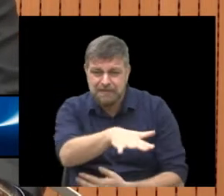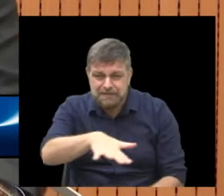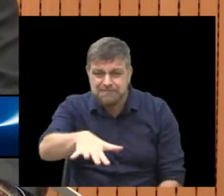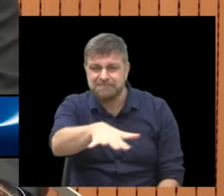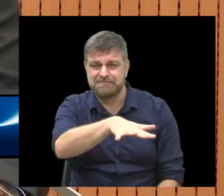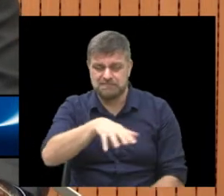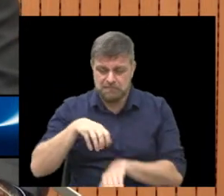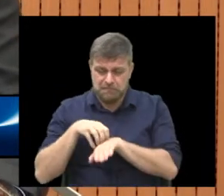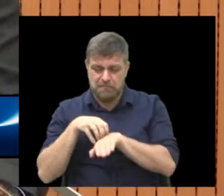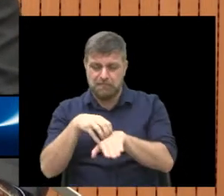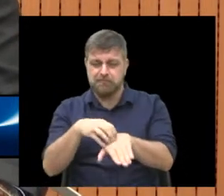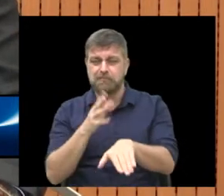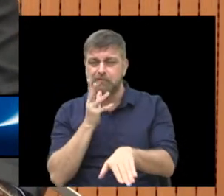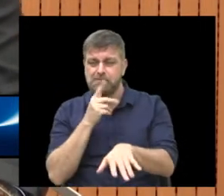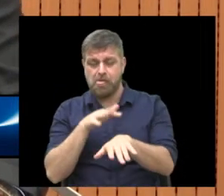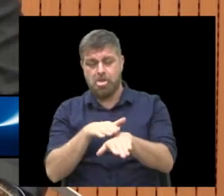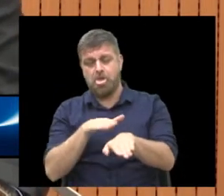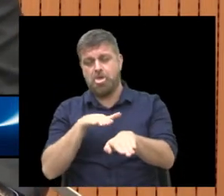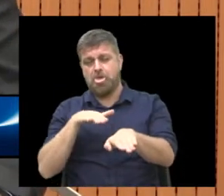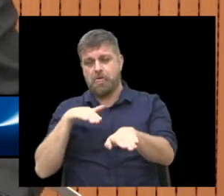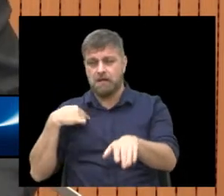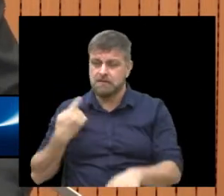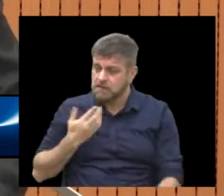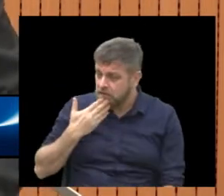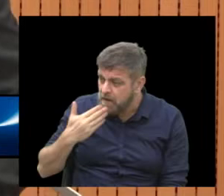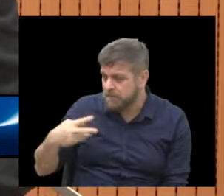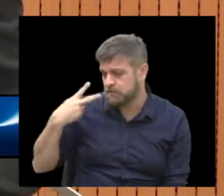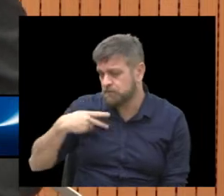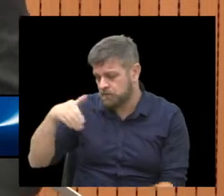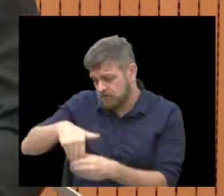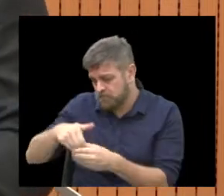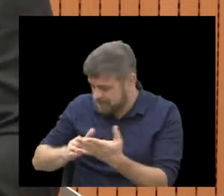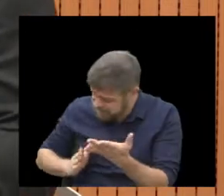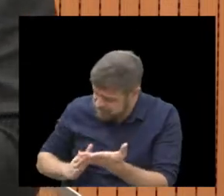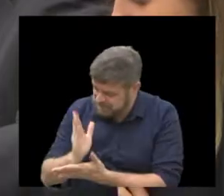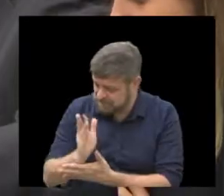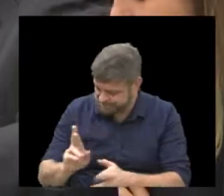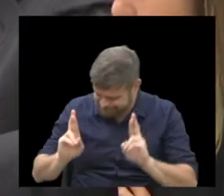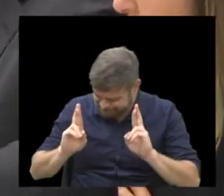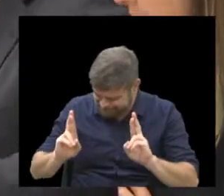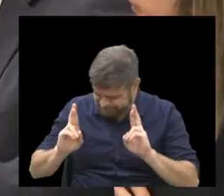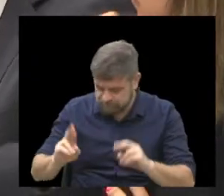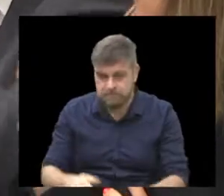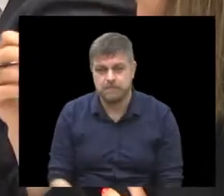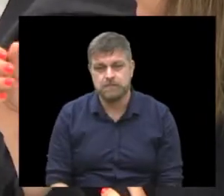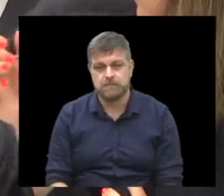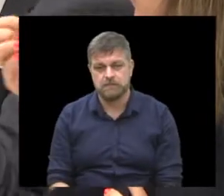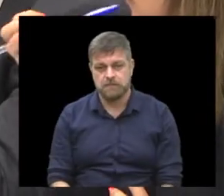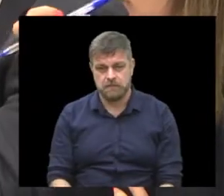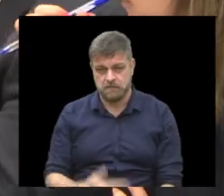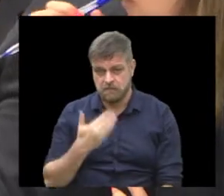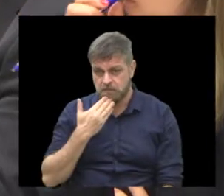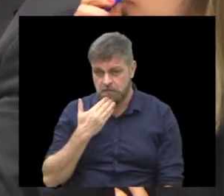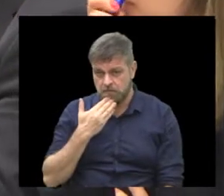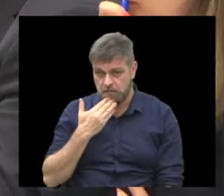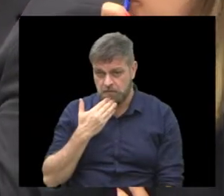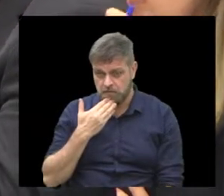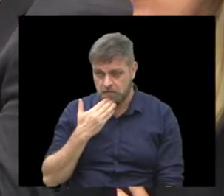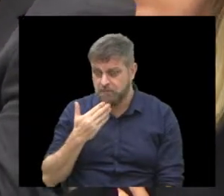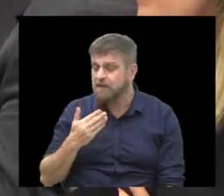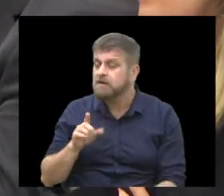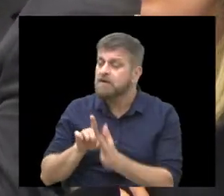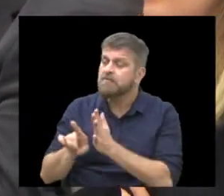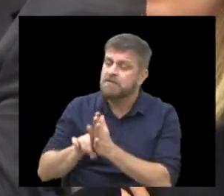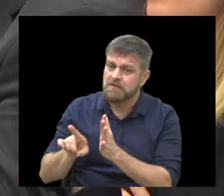queria o apoio de vocês, vereadores, para que a gente pudesse aprovar essa moção. Muito obrigado. Obrigado, vereador Paulo Galtério, indago do vereador Campos Filho se há mais